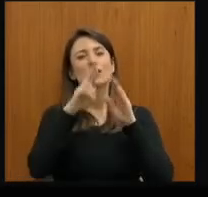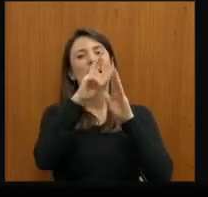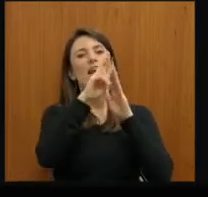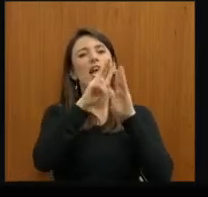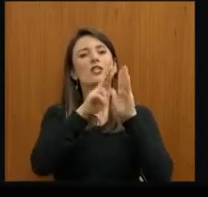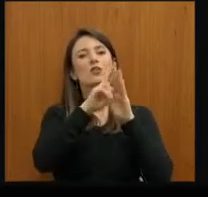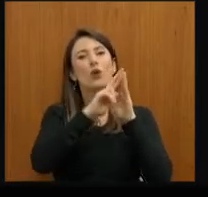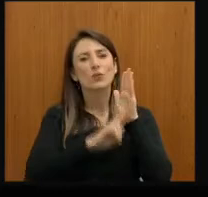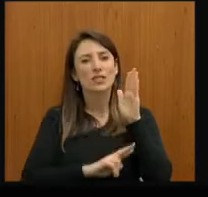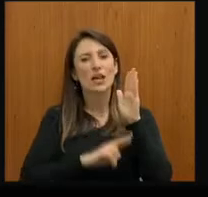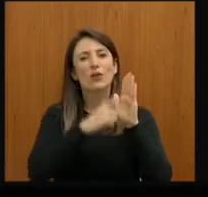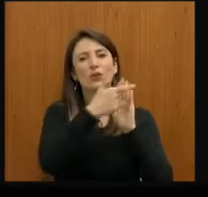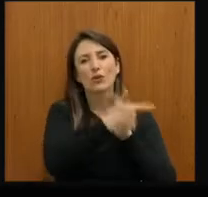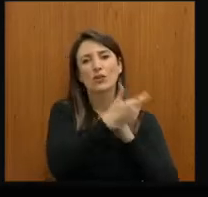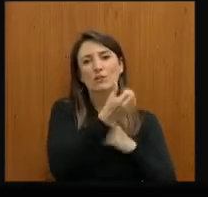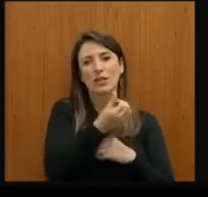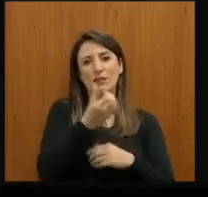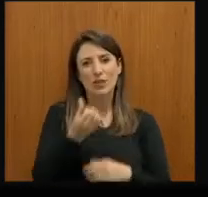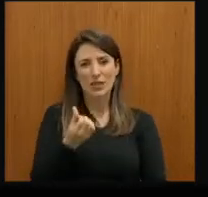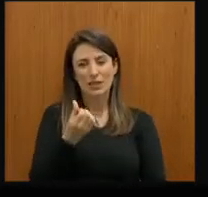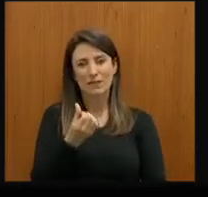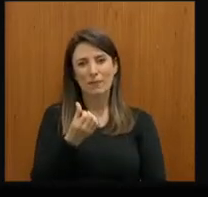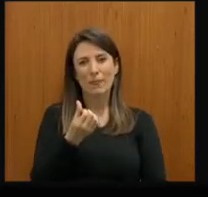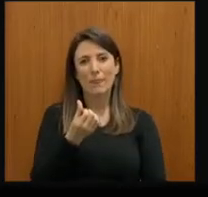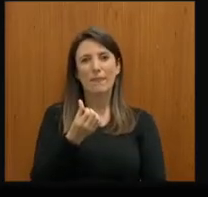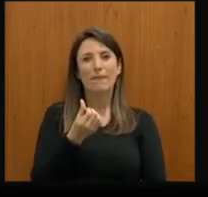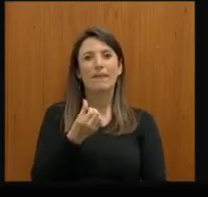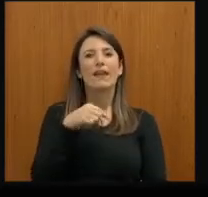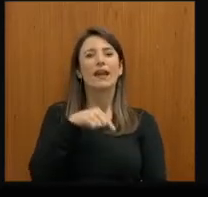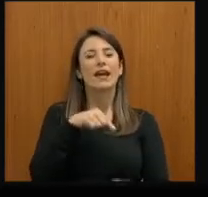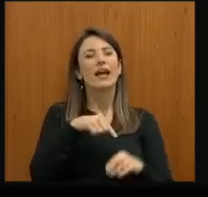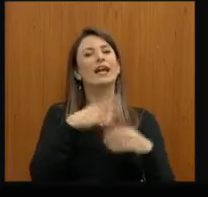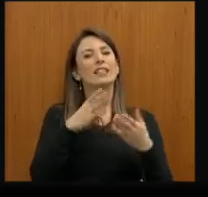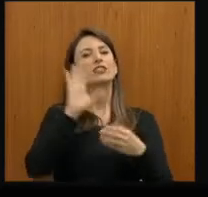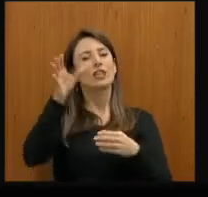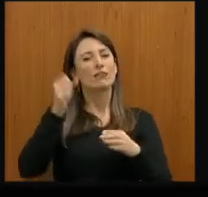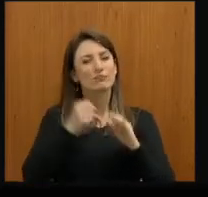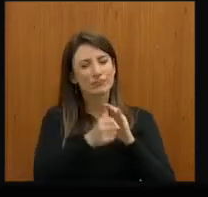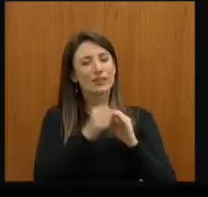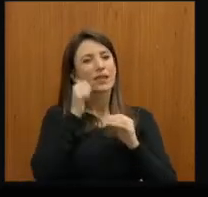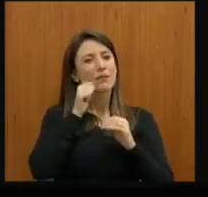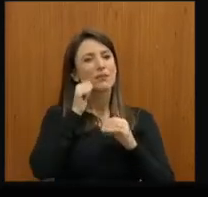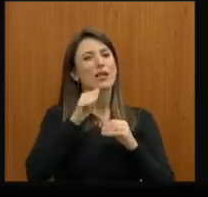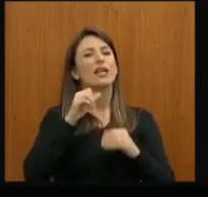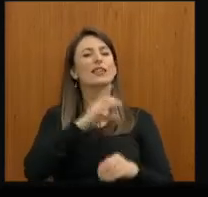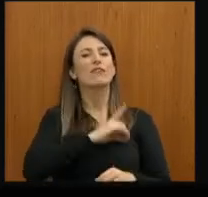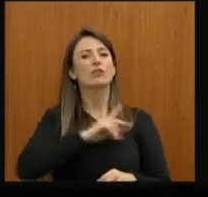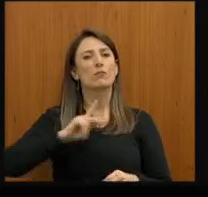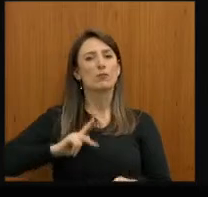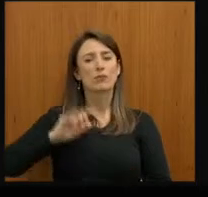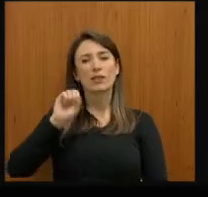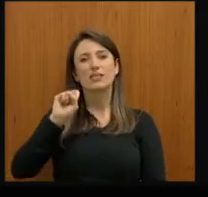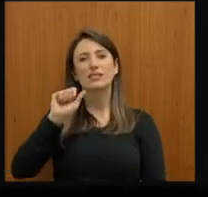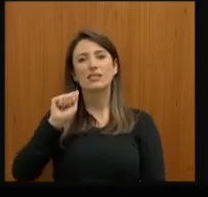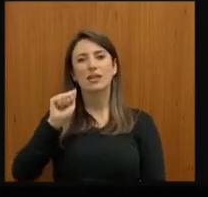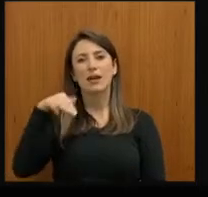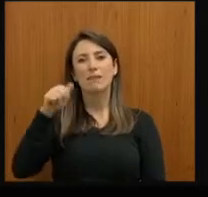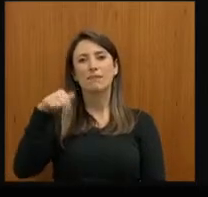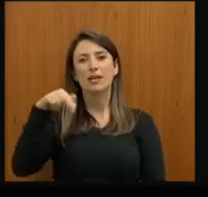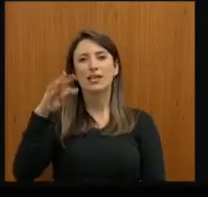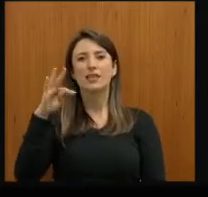vou deixar o geral 01 Patrocínio designou a defensora pública a manta Vilarinho e era a